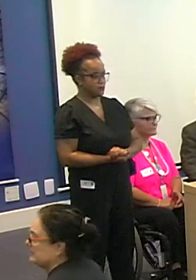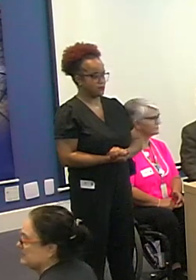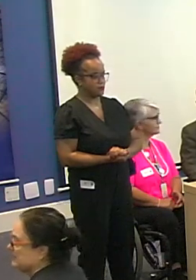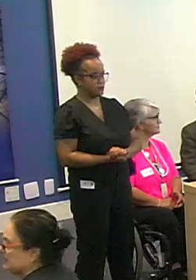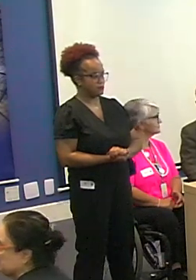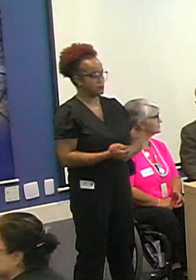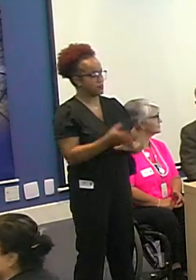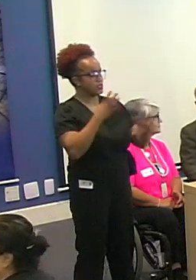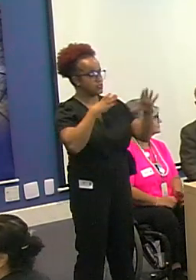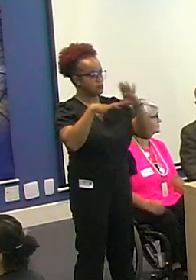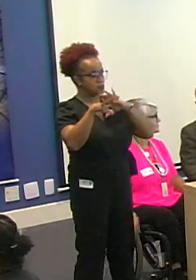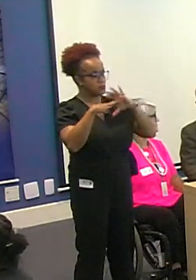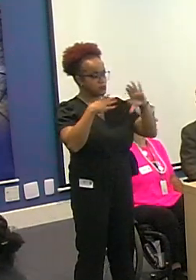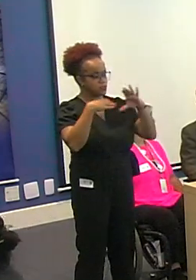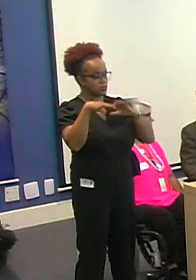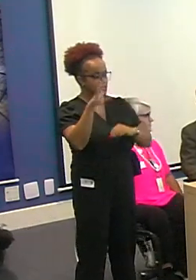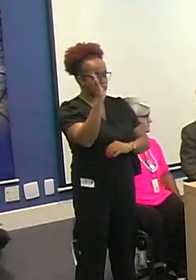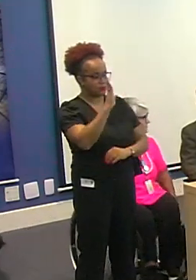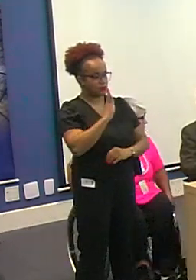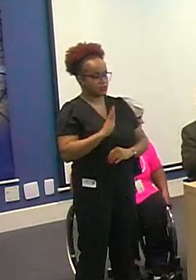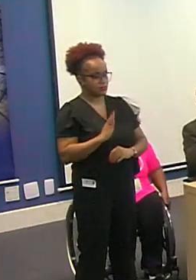Nós vamos cantar o hino nacional.